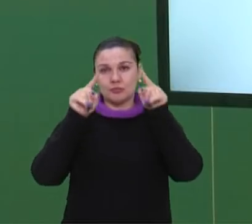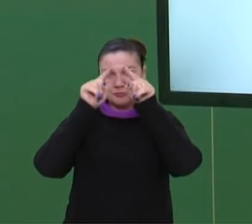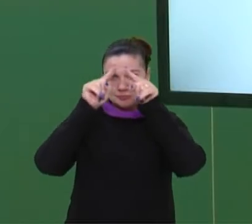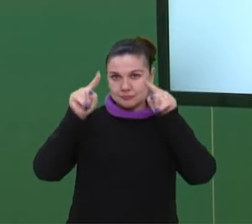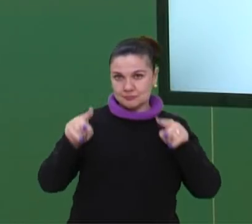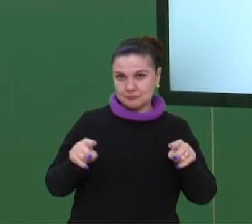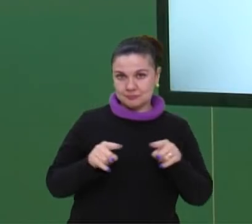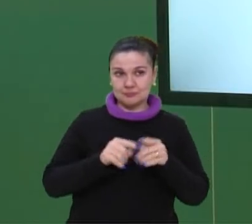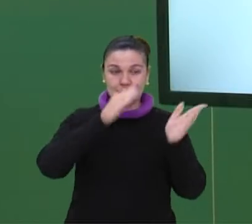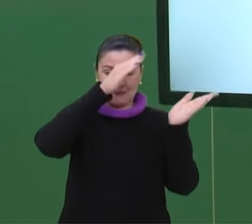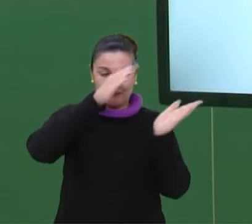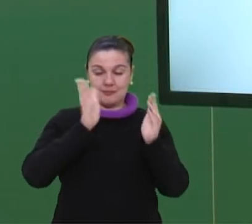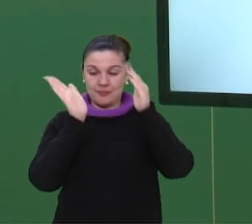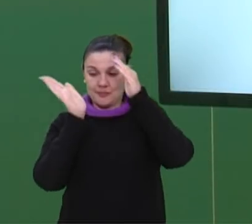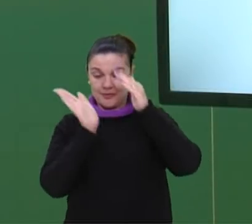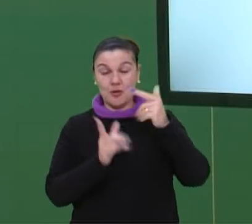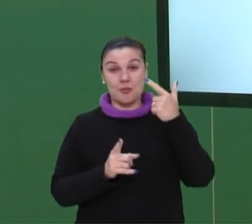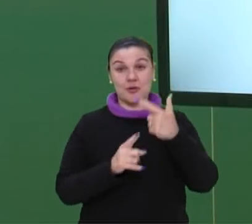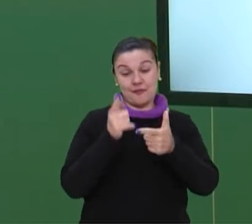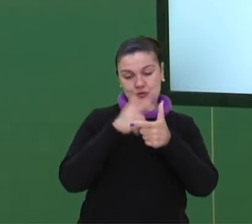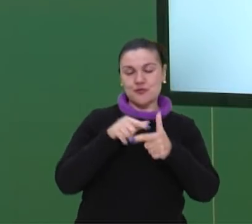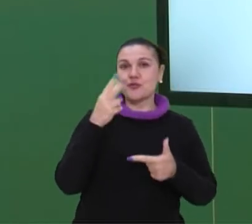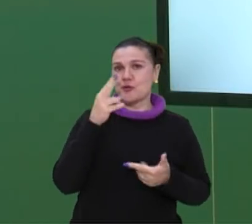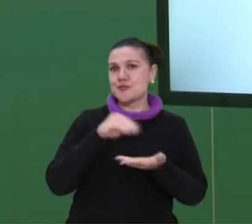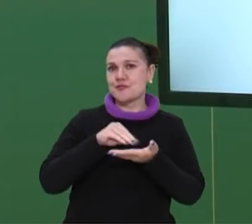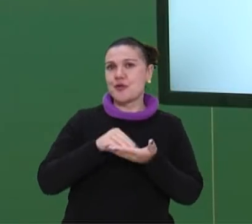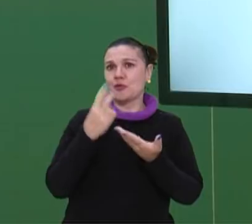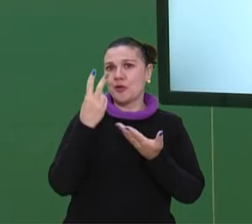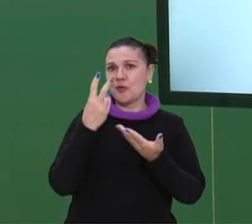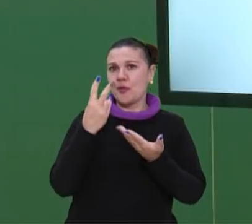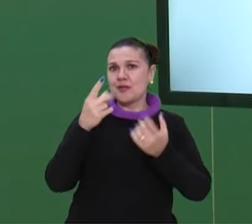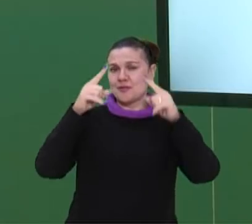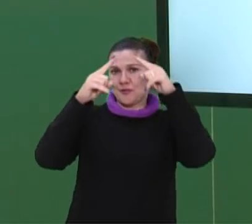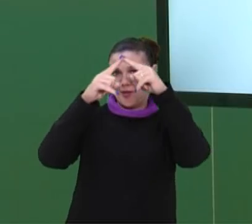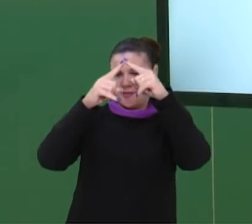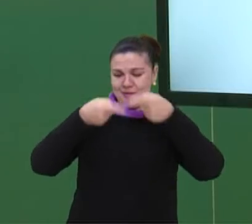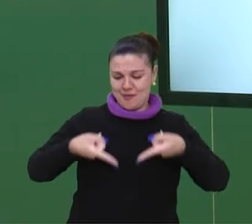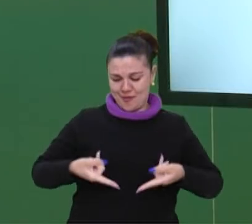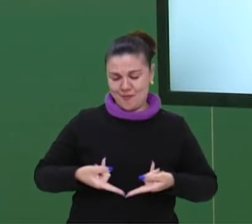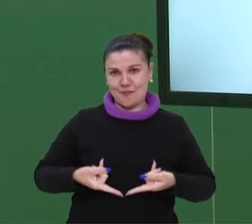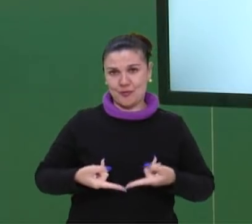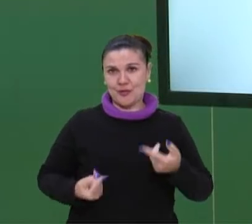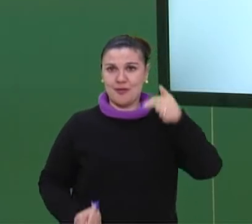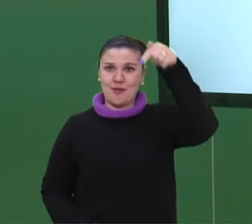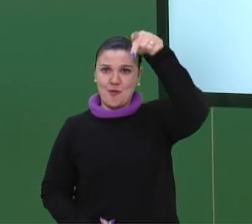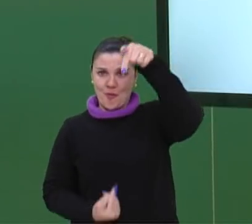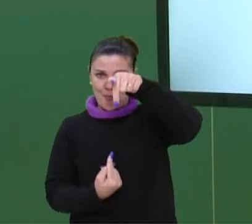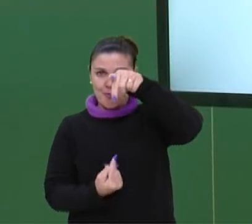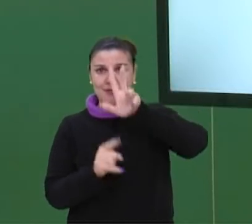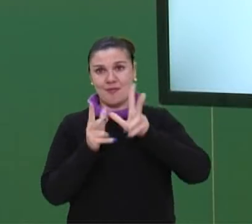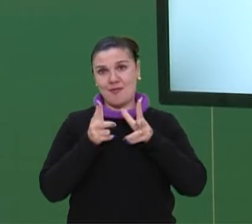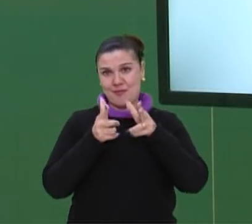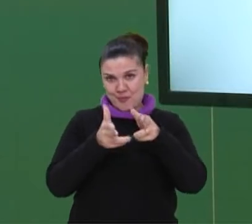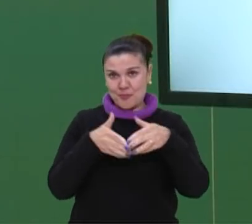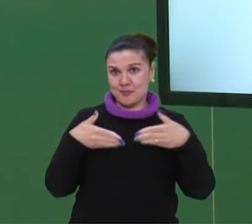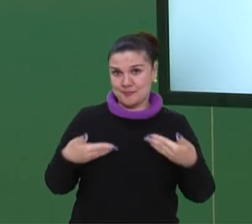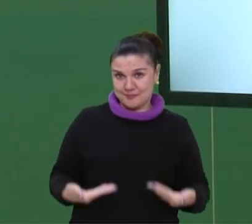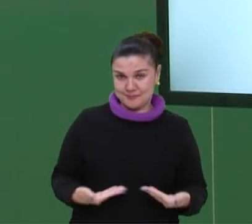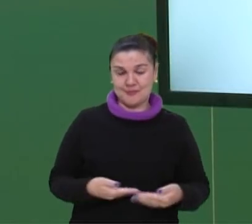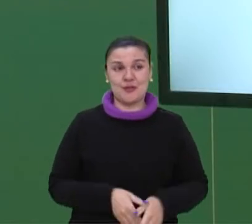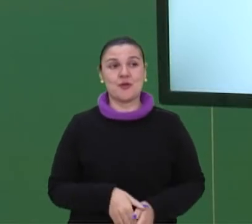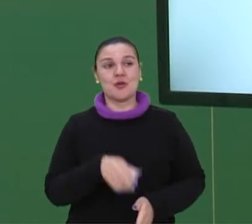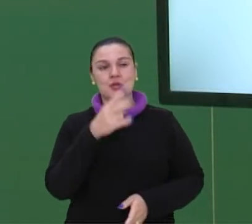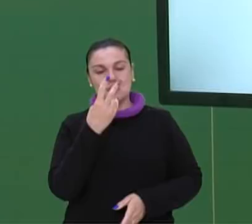paralelogramo, eu vou dividir por 2, porque faltam 2 ângulos para a gente encontrar. Eles são opostos e são iguais. Então,